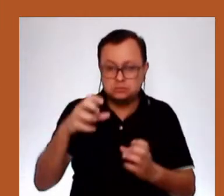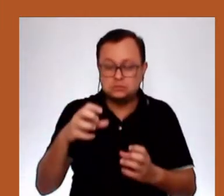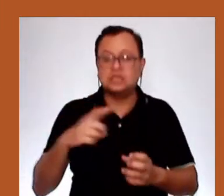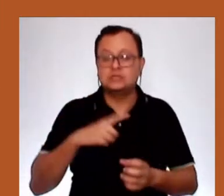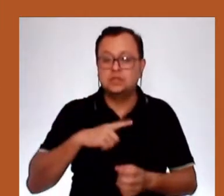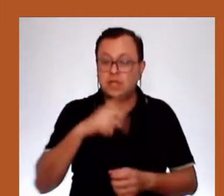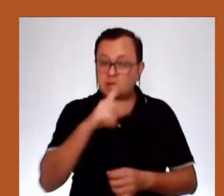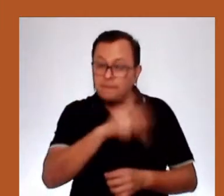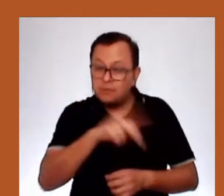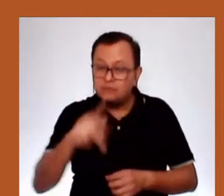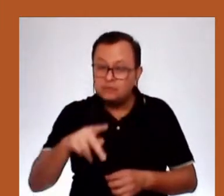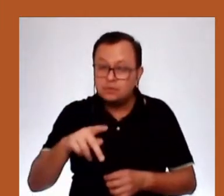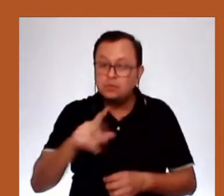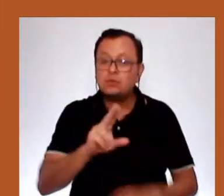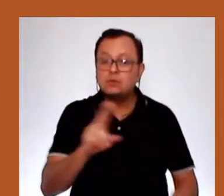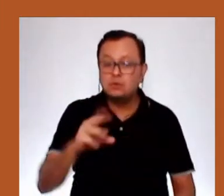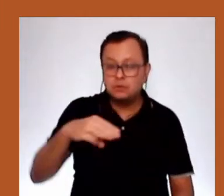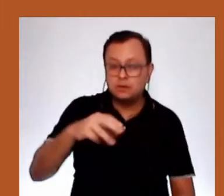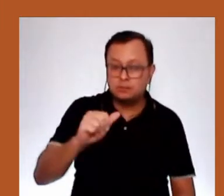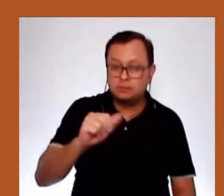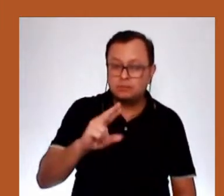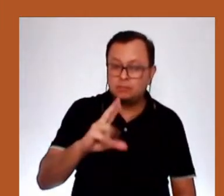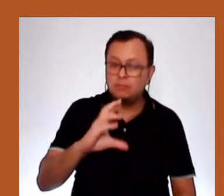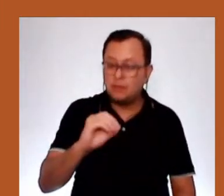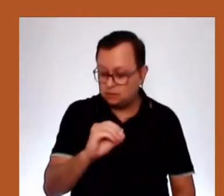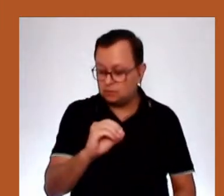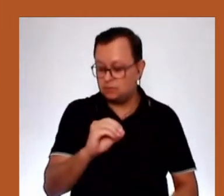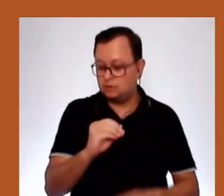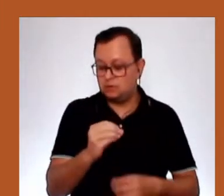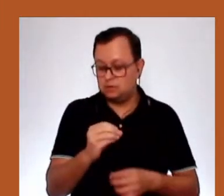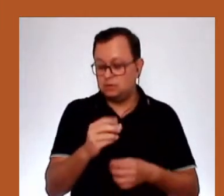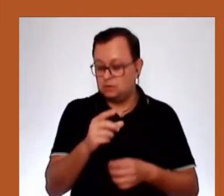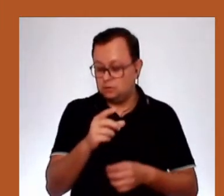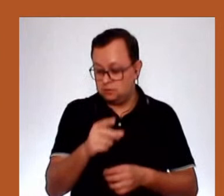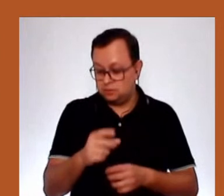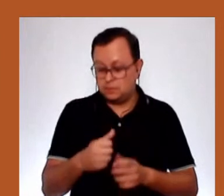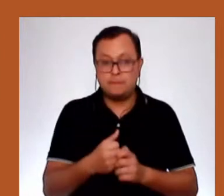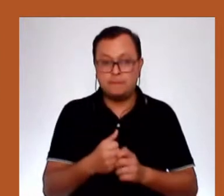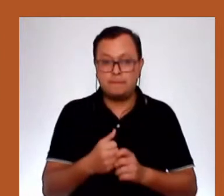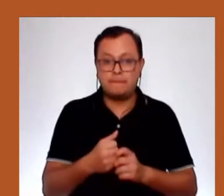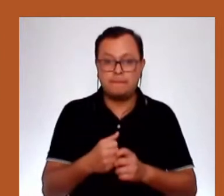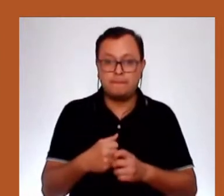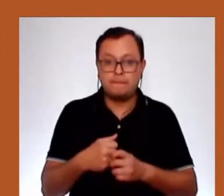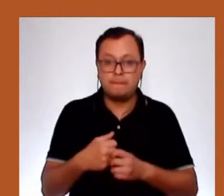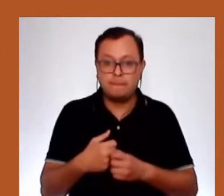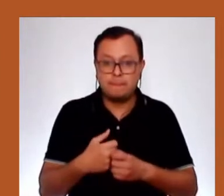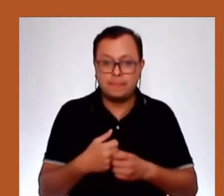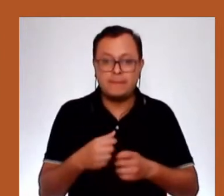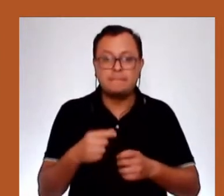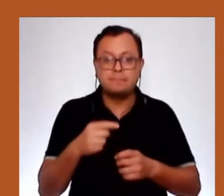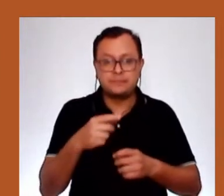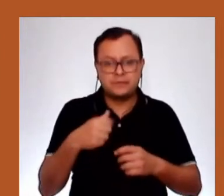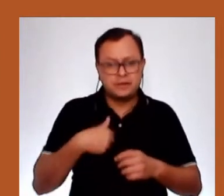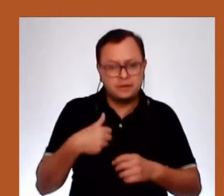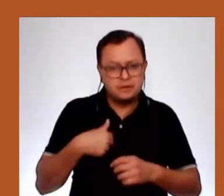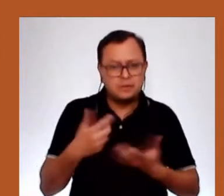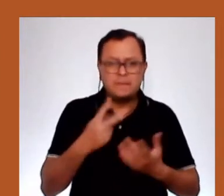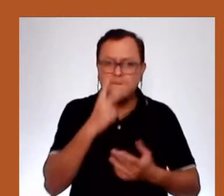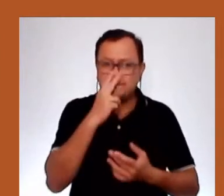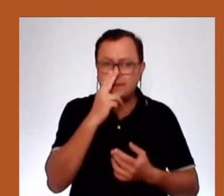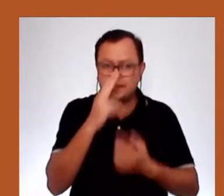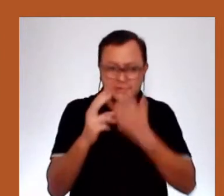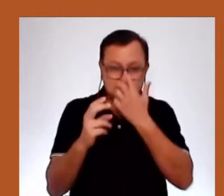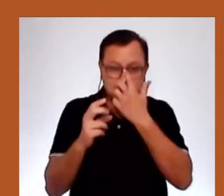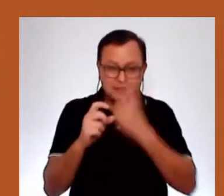de Assis Figueiredo. E na época, eu tive assim, uma inveja imensa da equipe